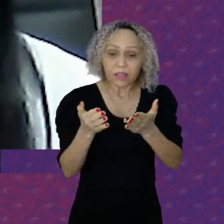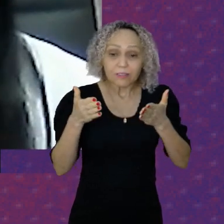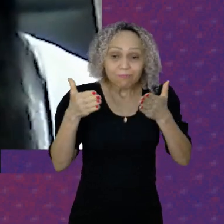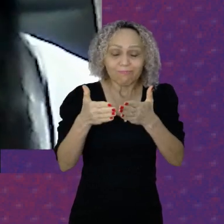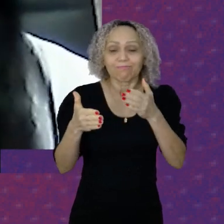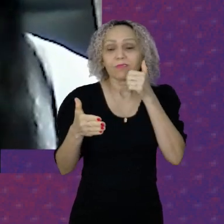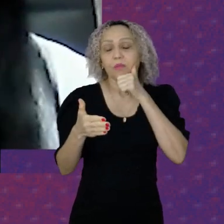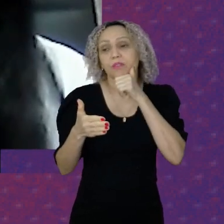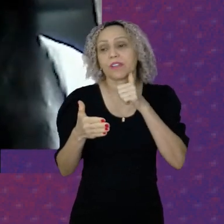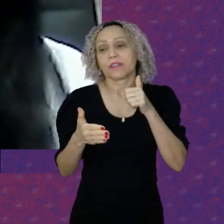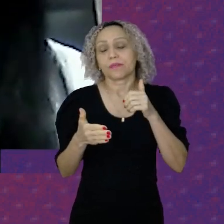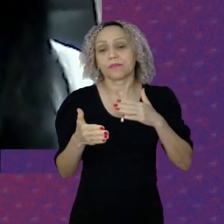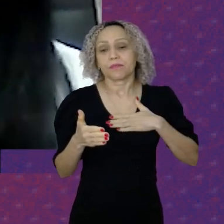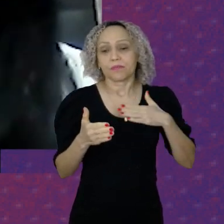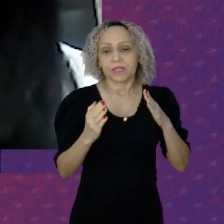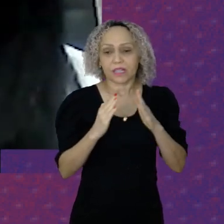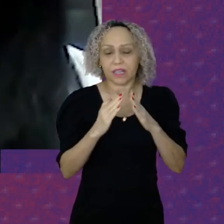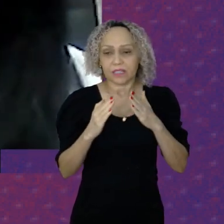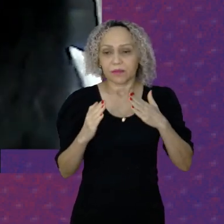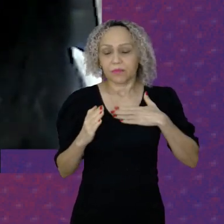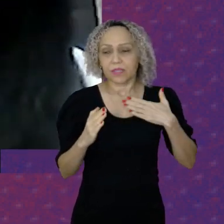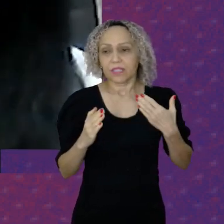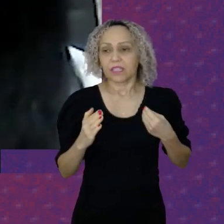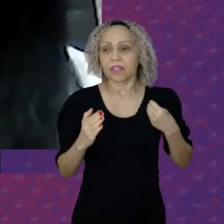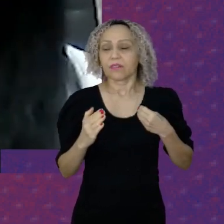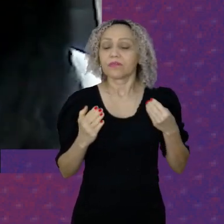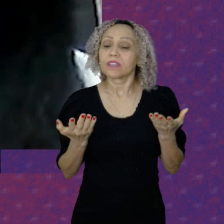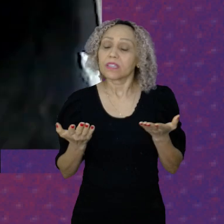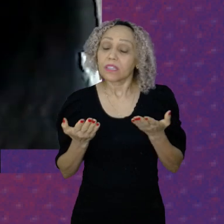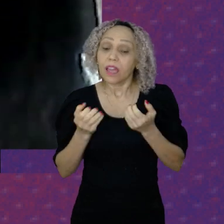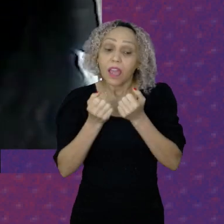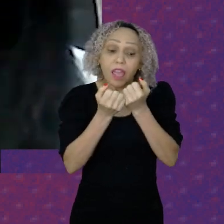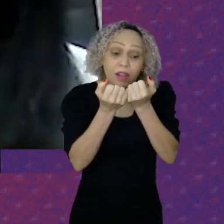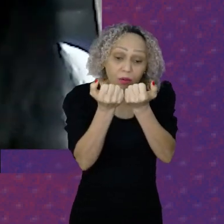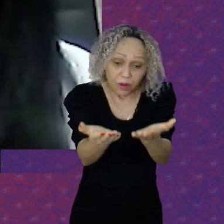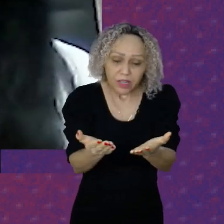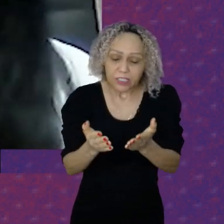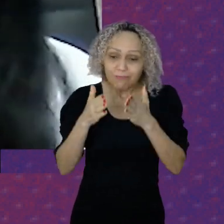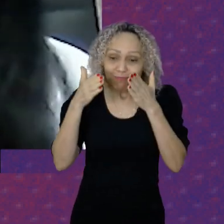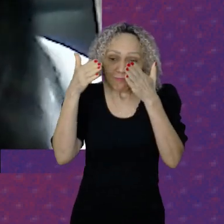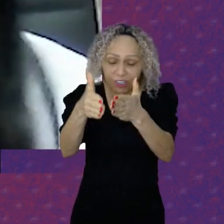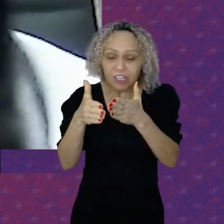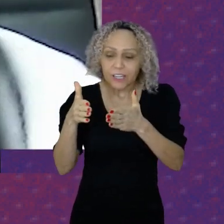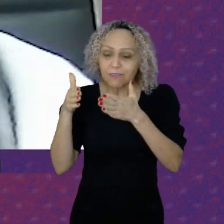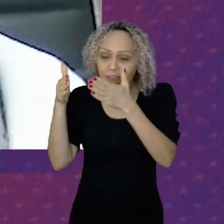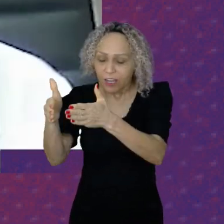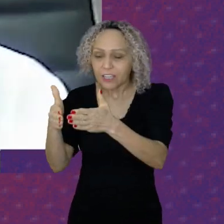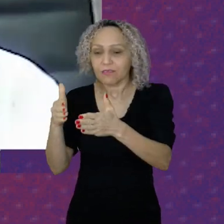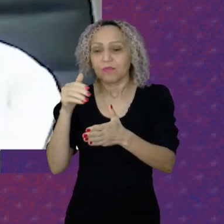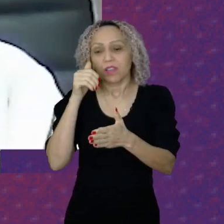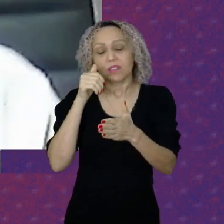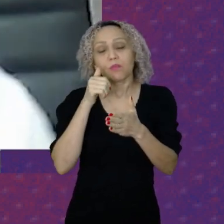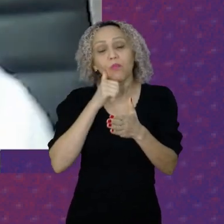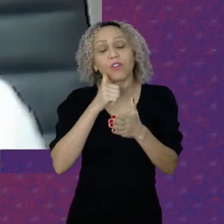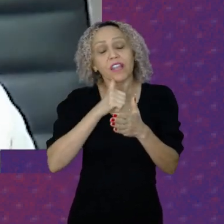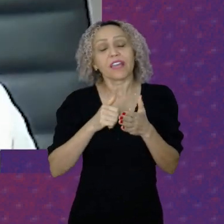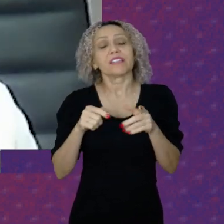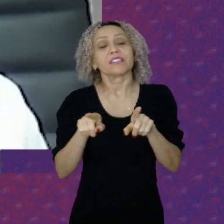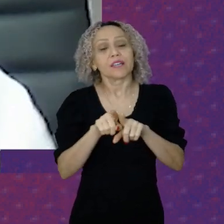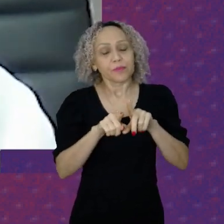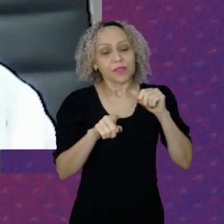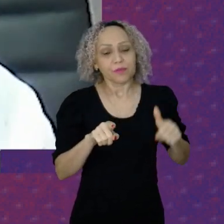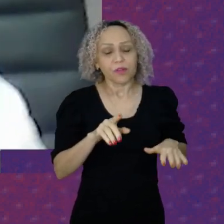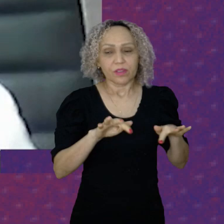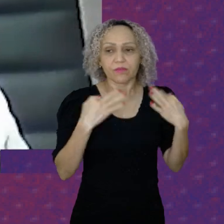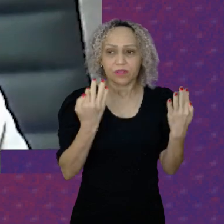Minha Vida era propriedade da unidade para a mulher. E o Bolsa Família era prioritariamente a mulher que se cadastrava. Nada mais justo, porque